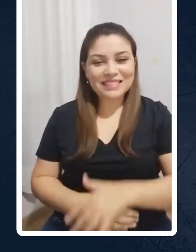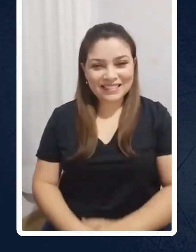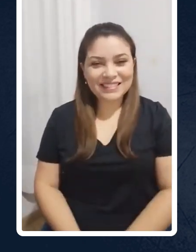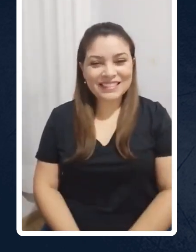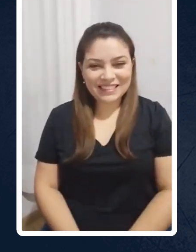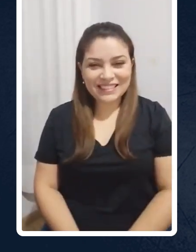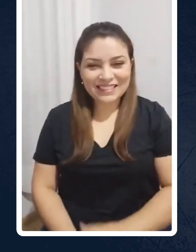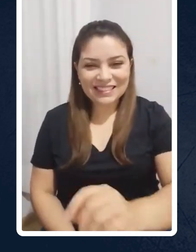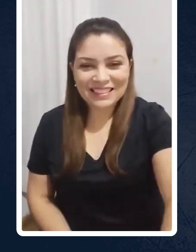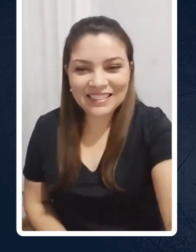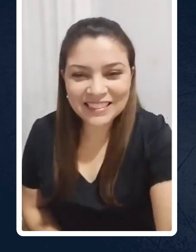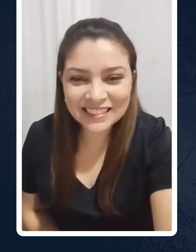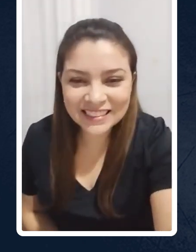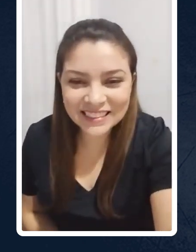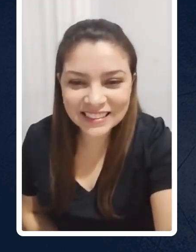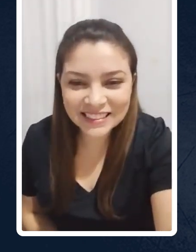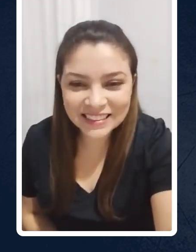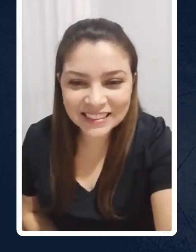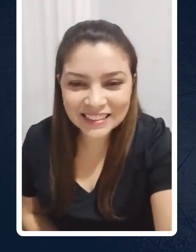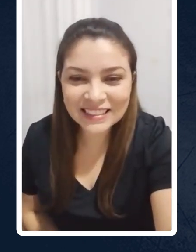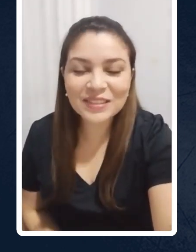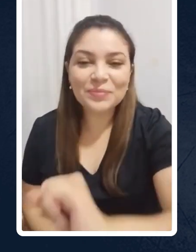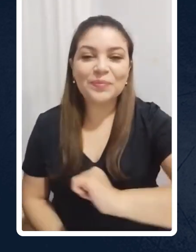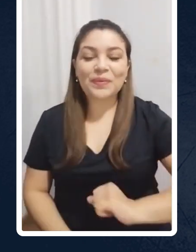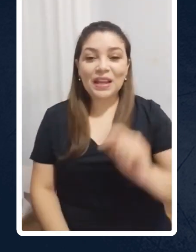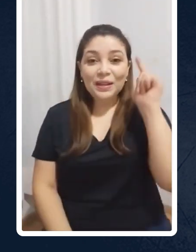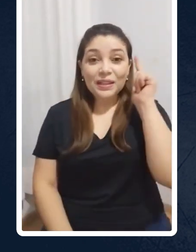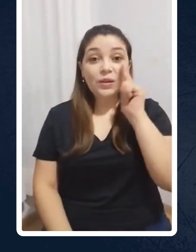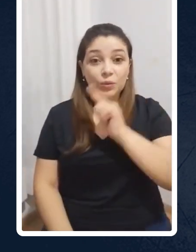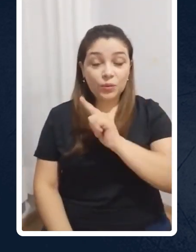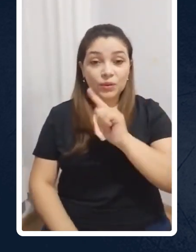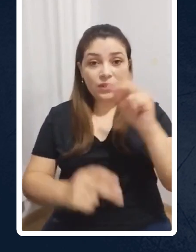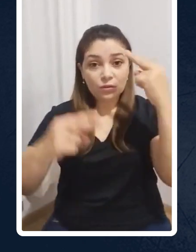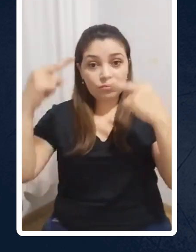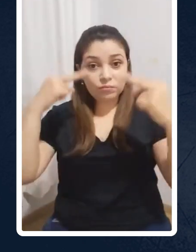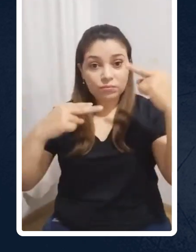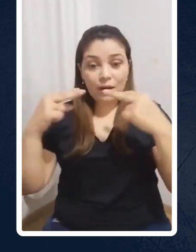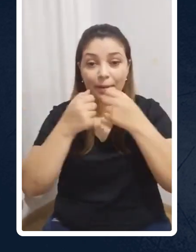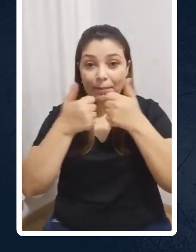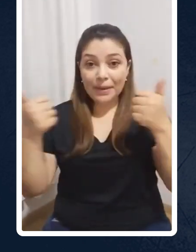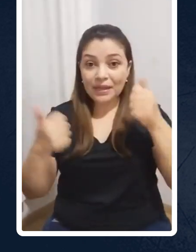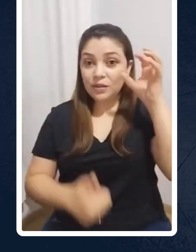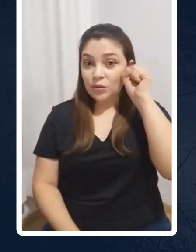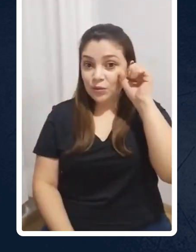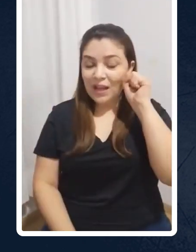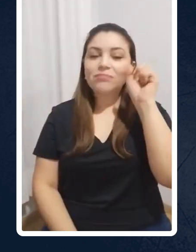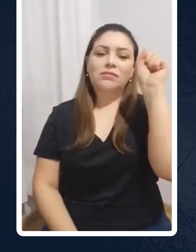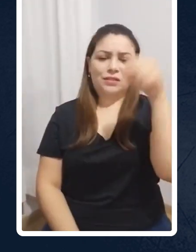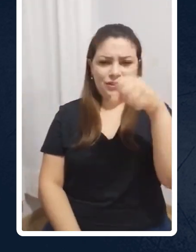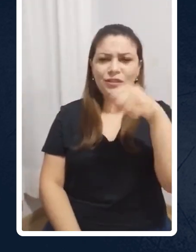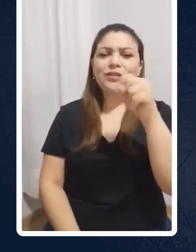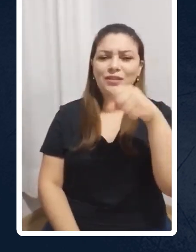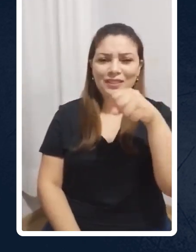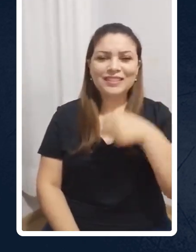Tá conseguindo me ver bem e escutar? Sim, Tá, ótimo. Então, ai,